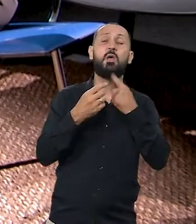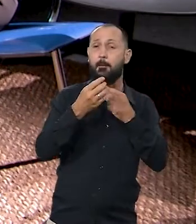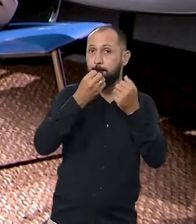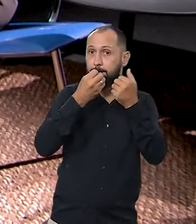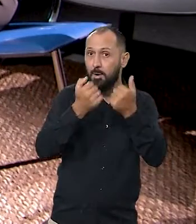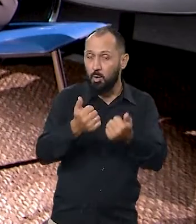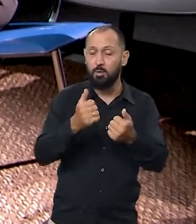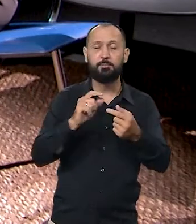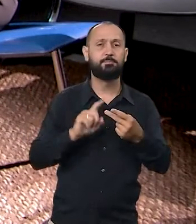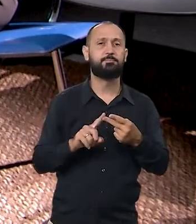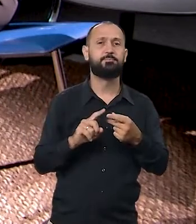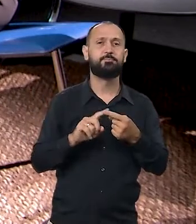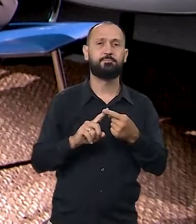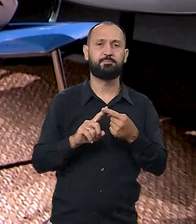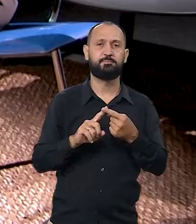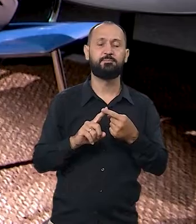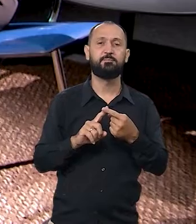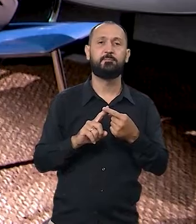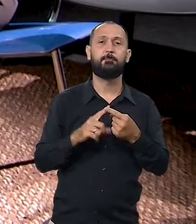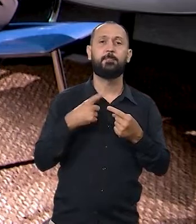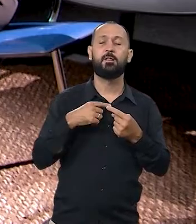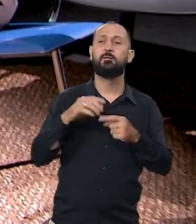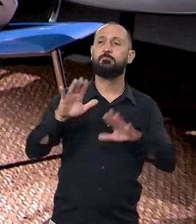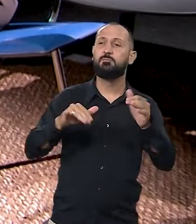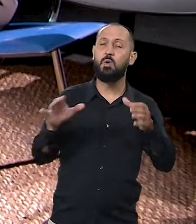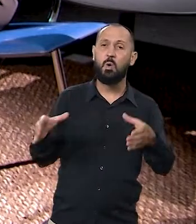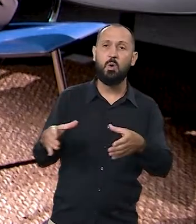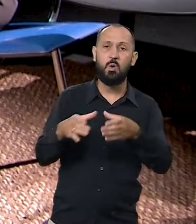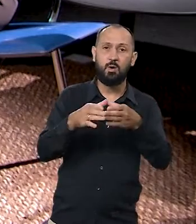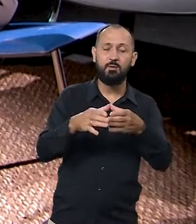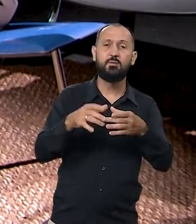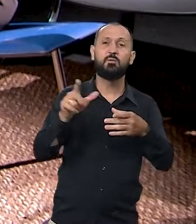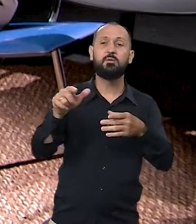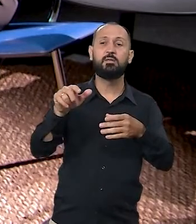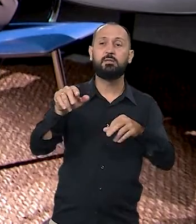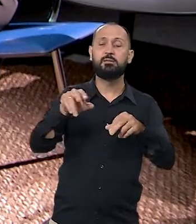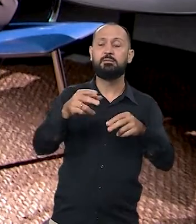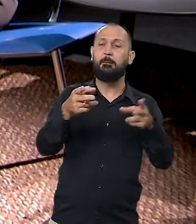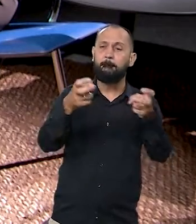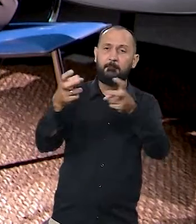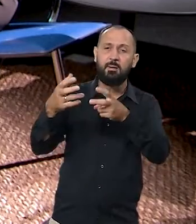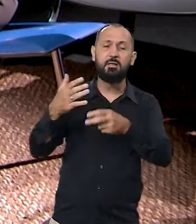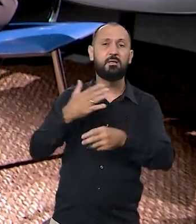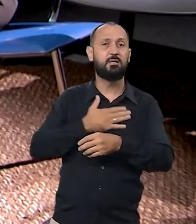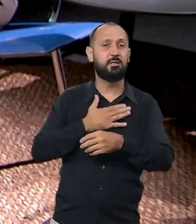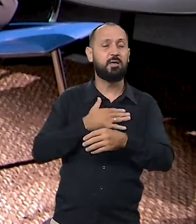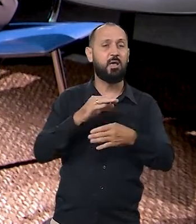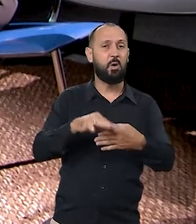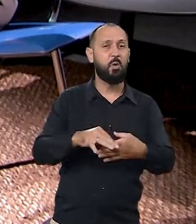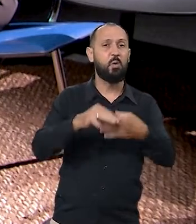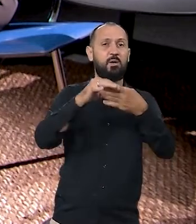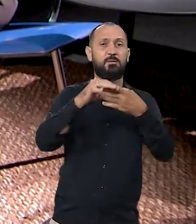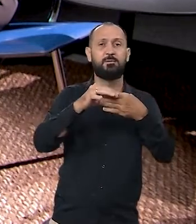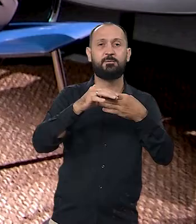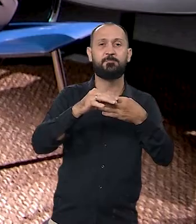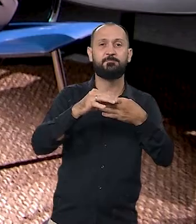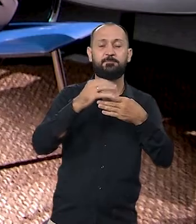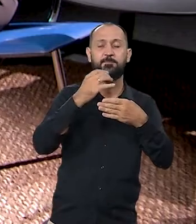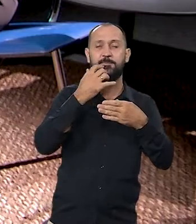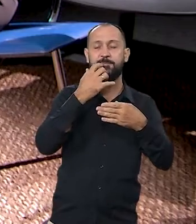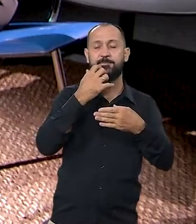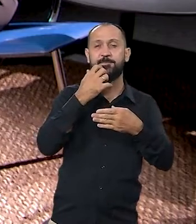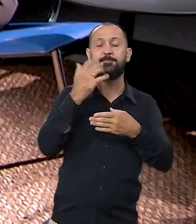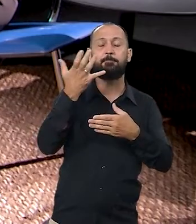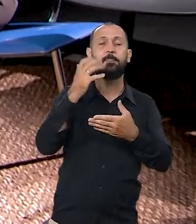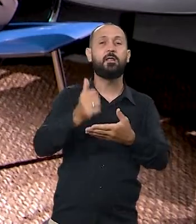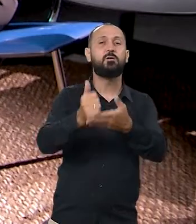cedo, quando você tem boa intenção, quando você agrega a equipe, quando eles percebem que a pessoa que